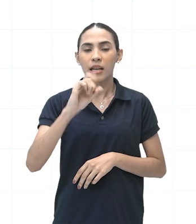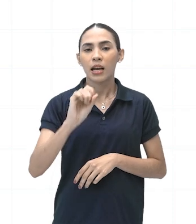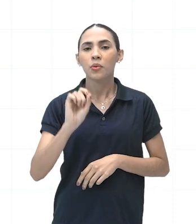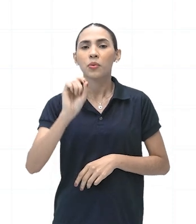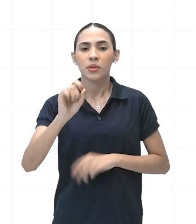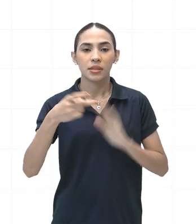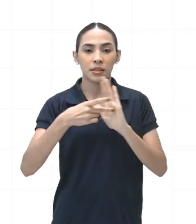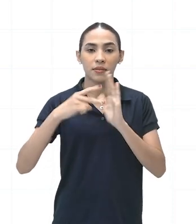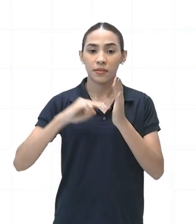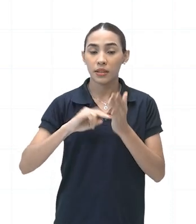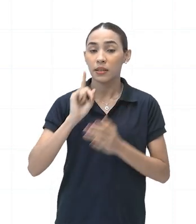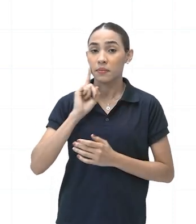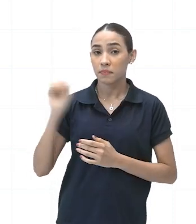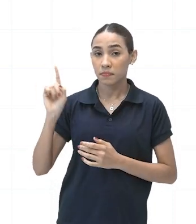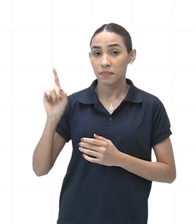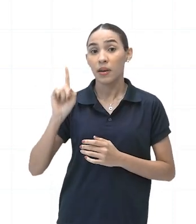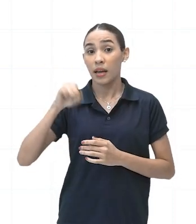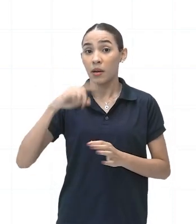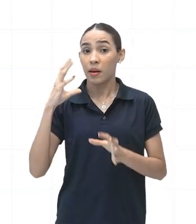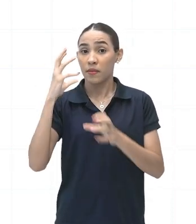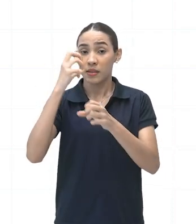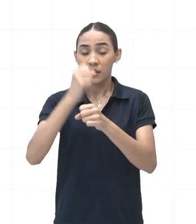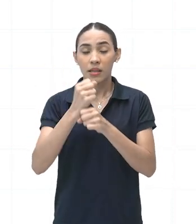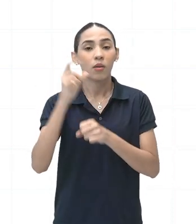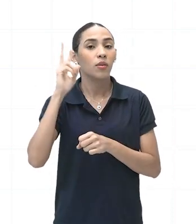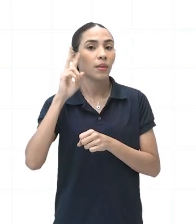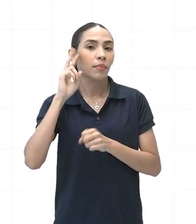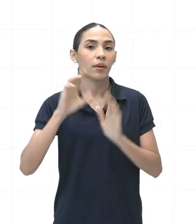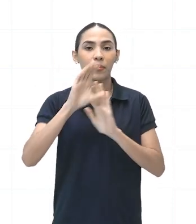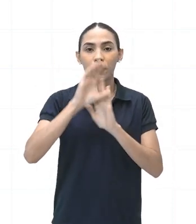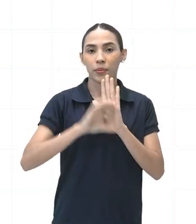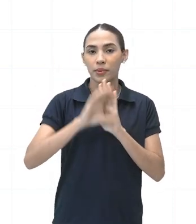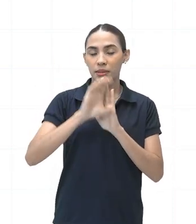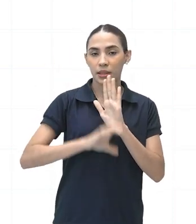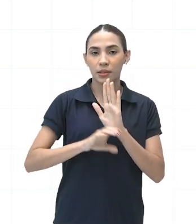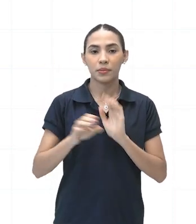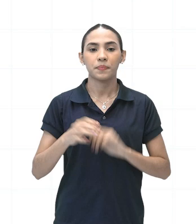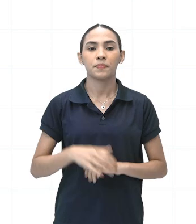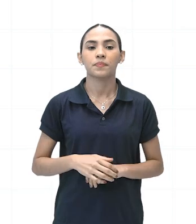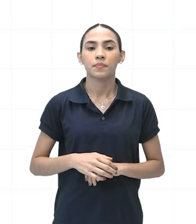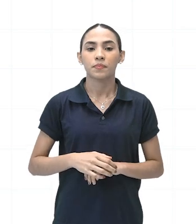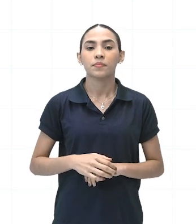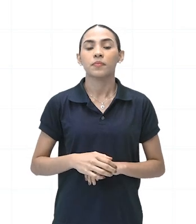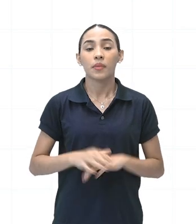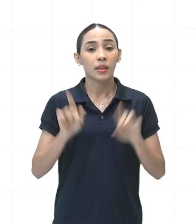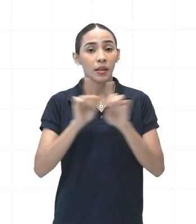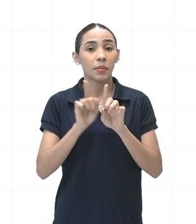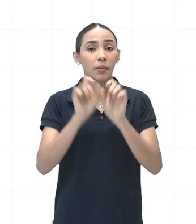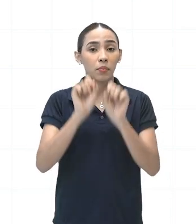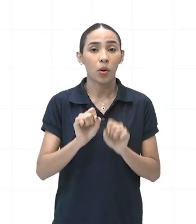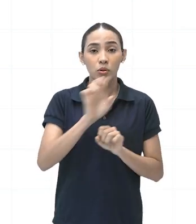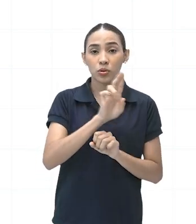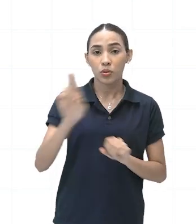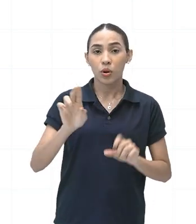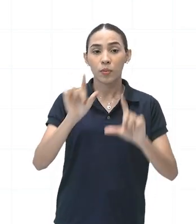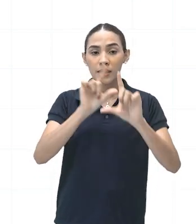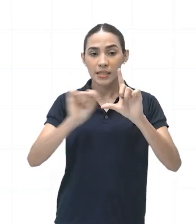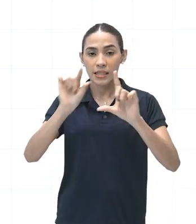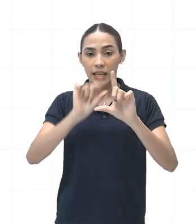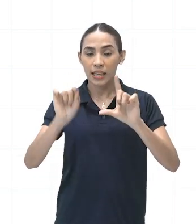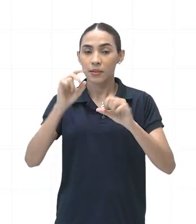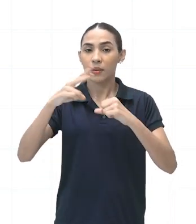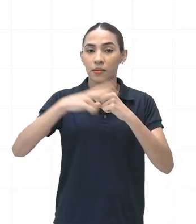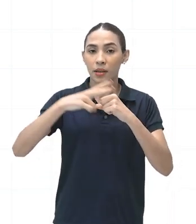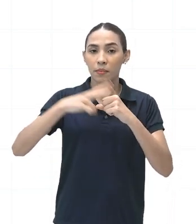é o predicado? Já que é uma revisão, então vamos relembrar o que é o predicado. O predicado também pode ser chamado de sintagma